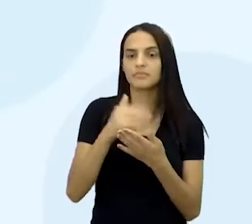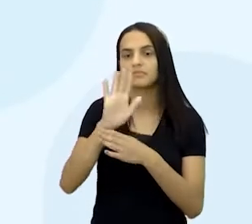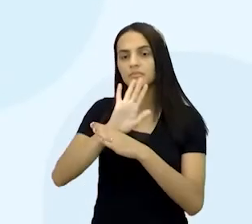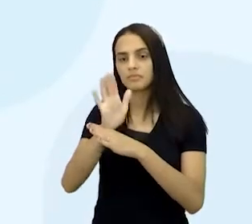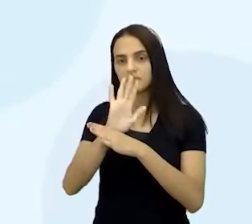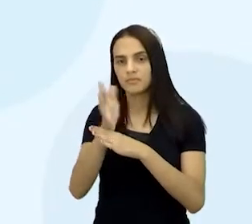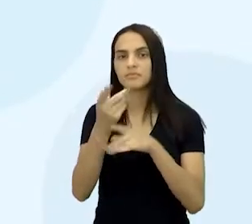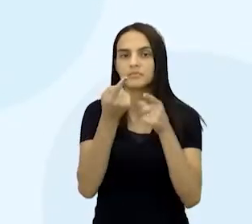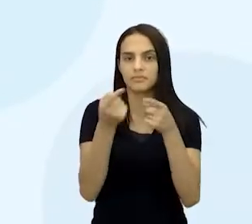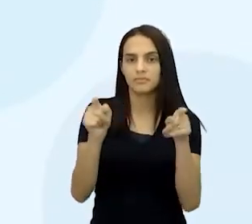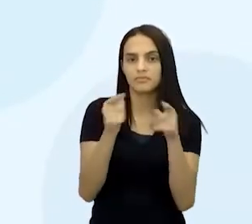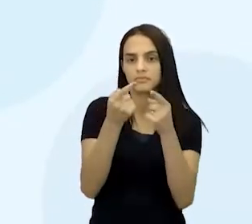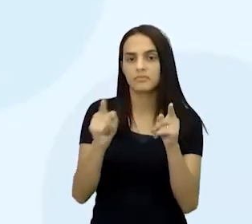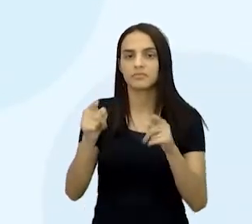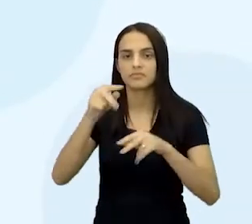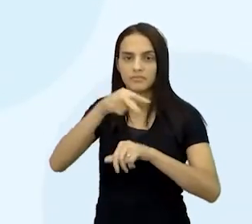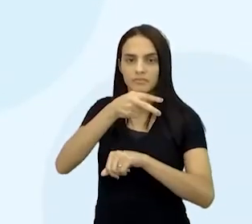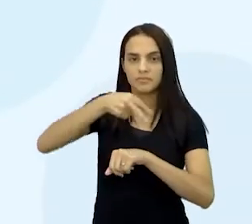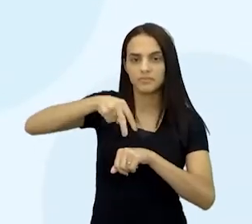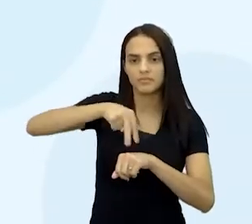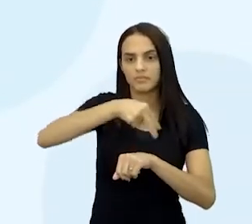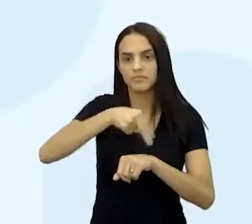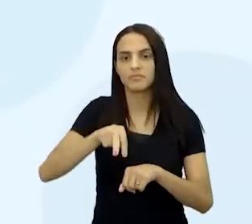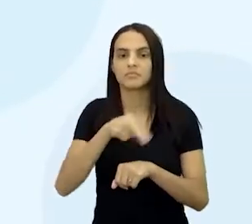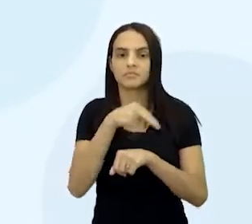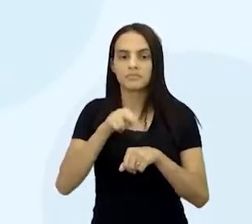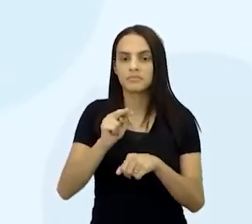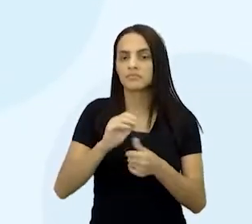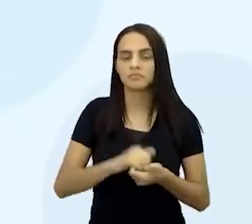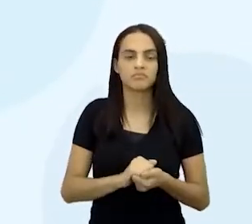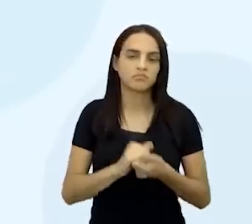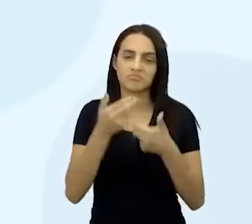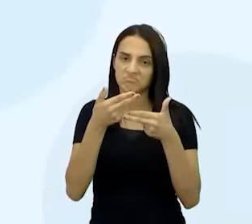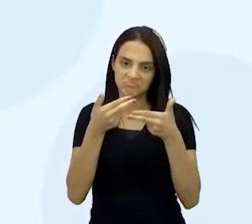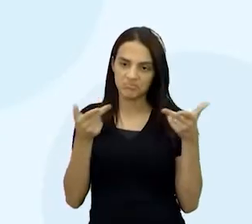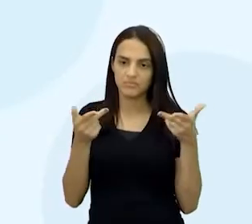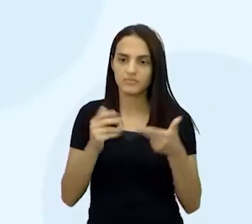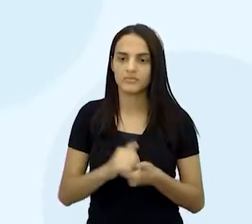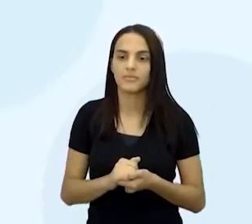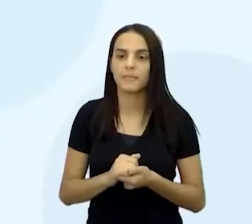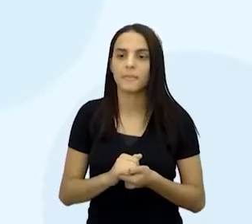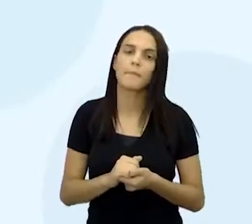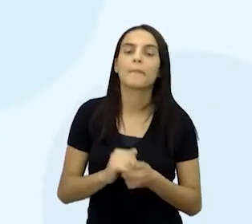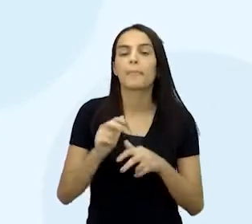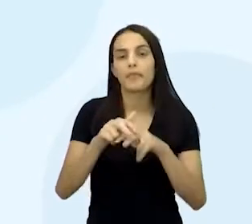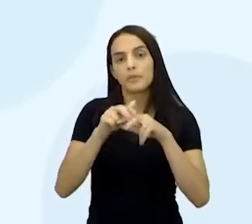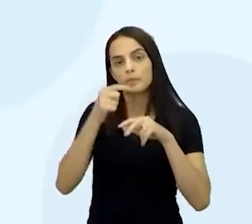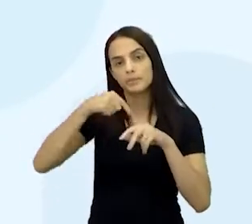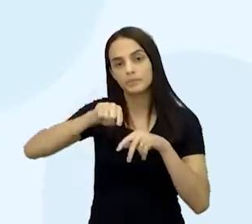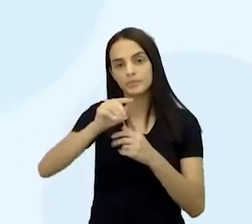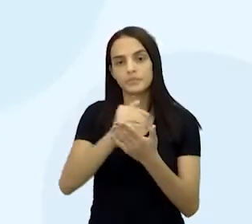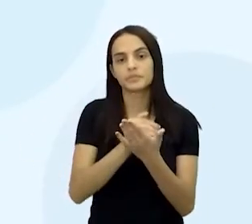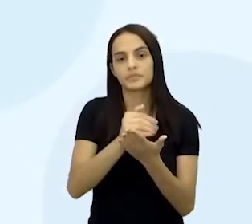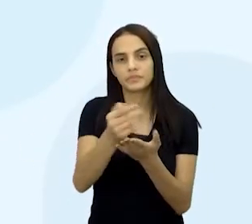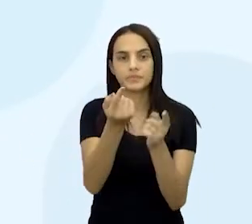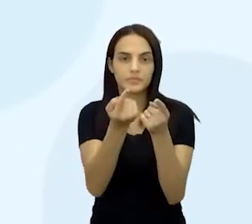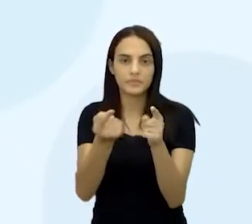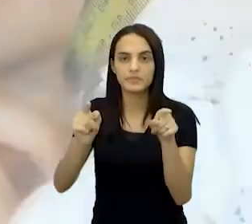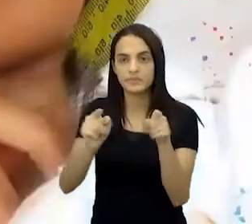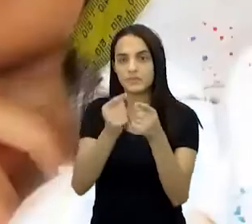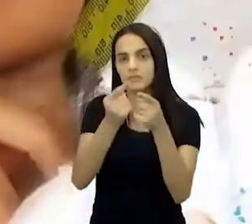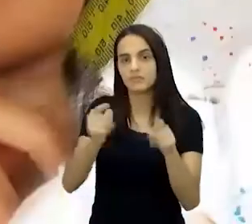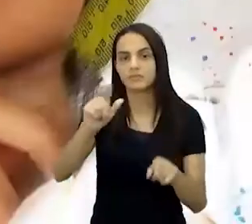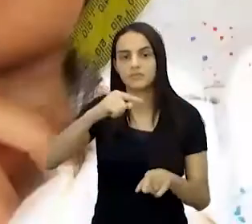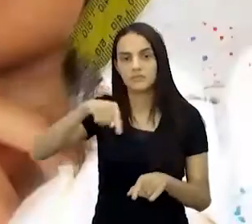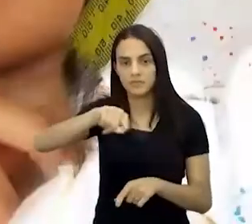vídeo, música, dança, performance, intervenções, entre outras. Então, por isso que a gente começou com uma música, né? A gente